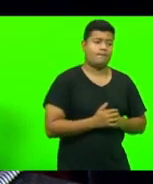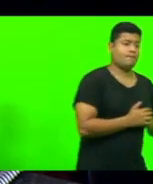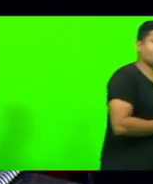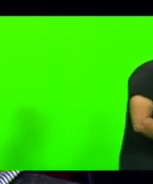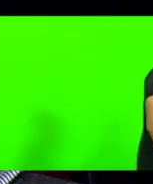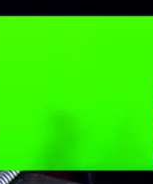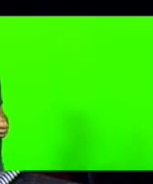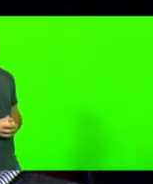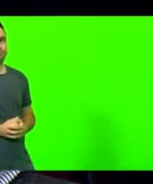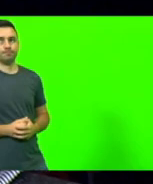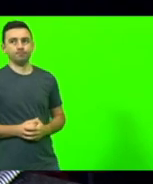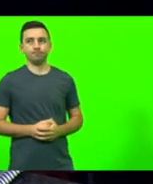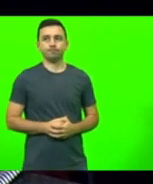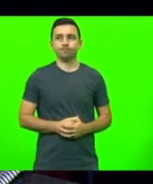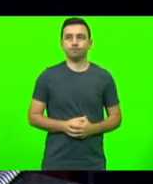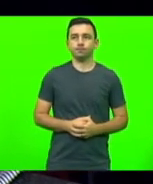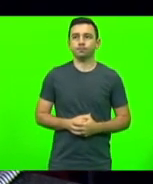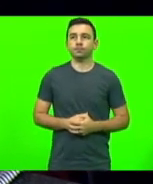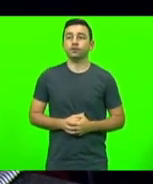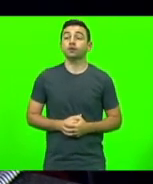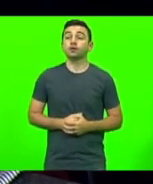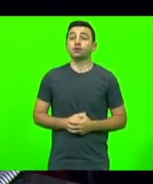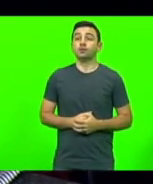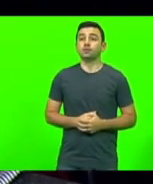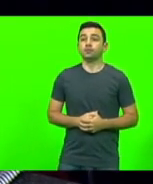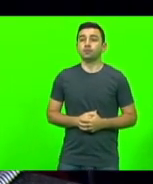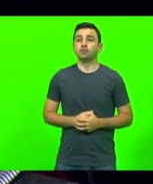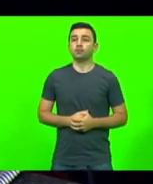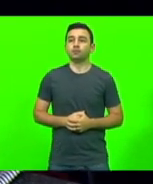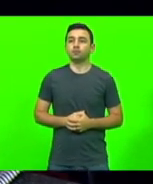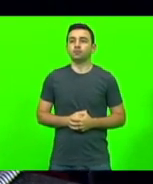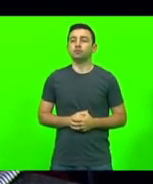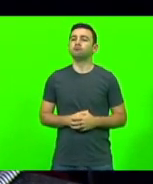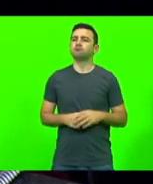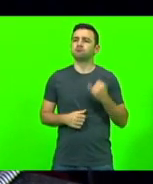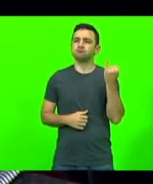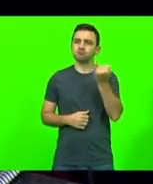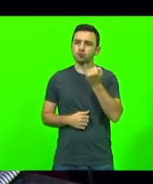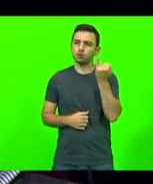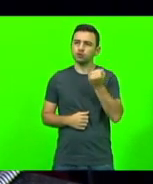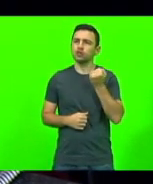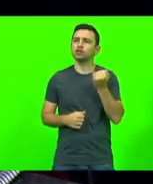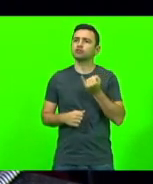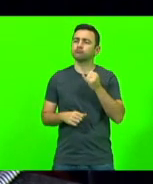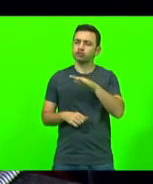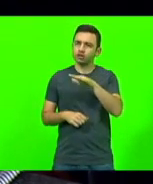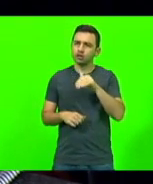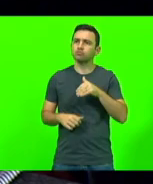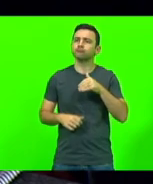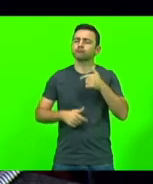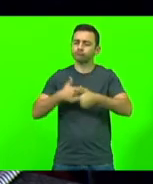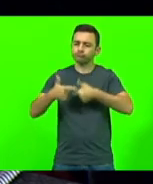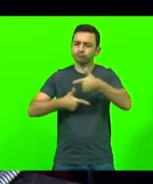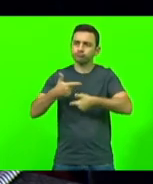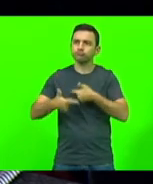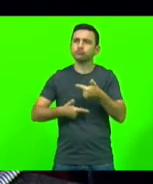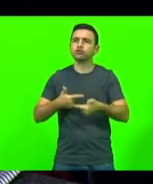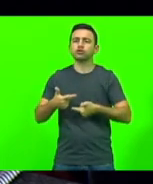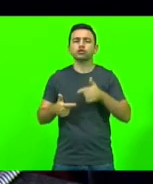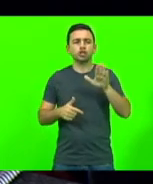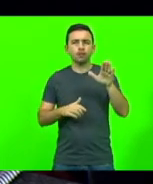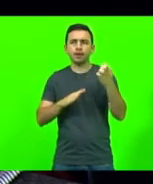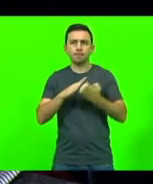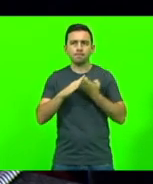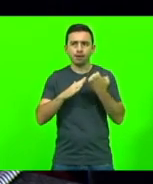efetiva de contratação dos serviços, de discussão dos valores, chamar os prestadores de serviço